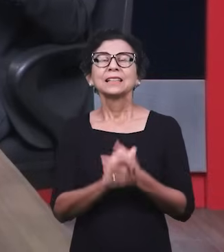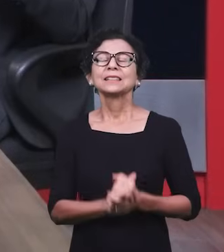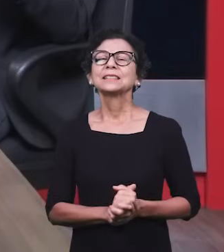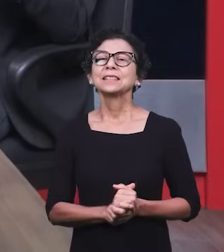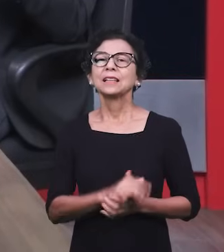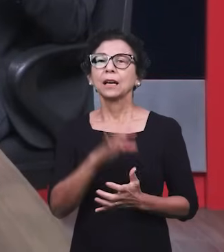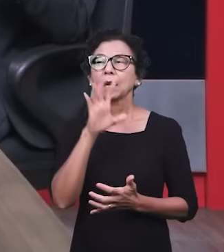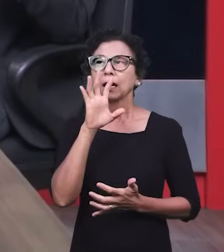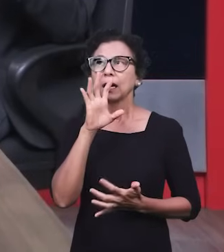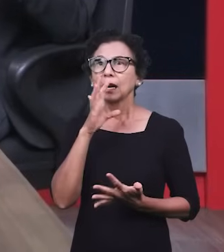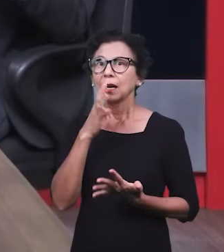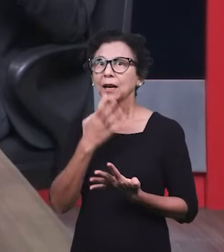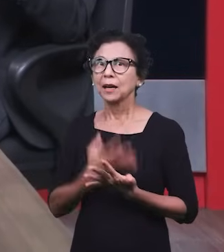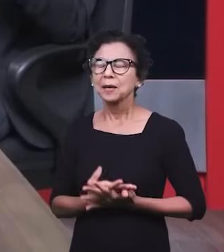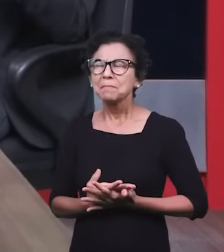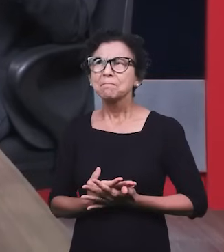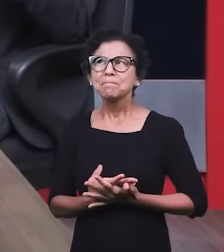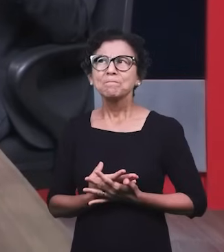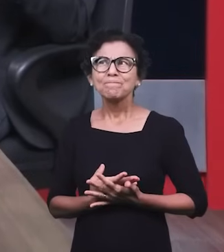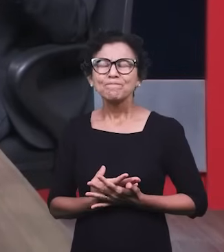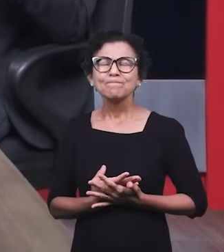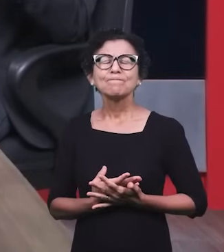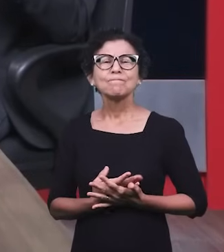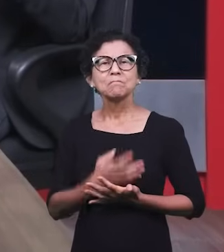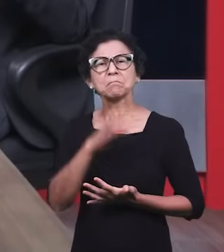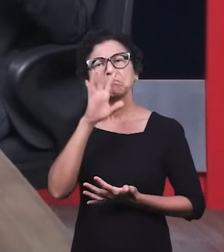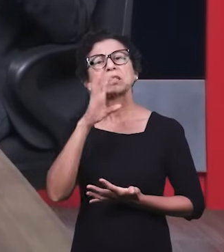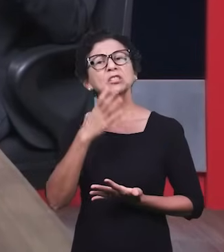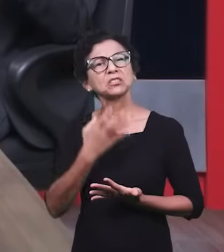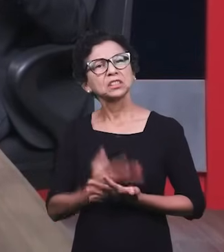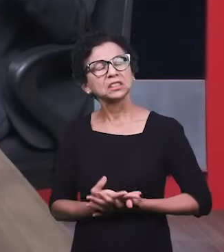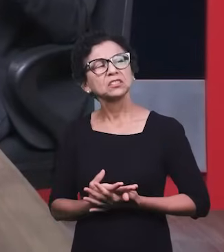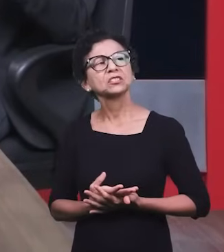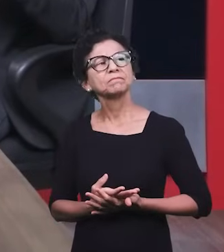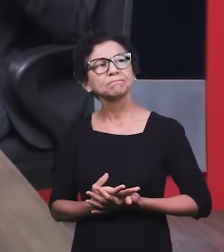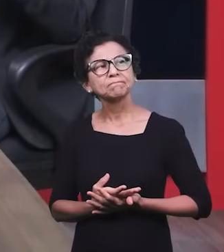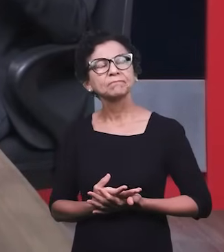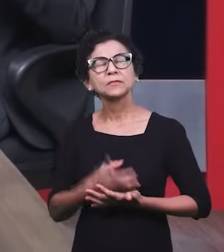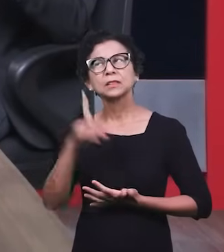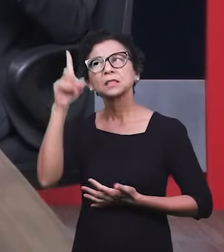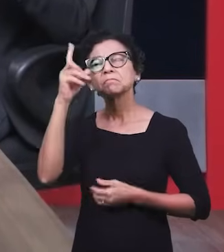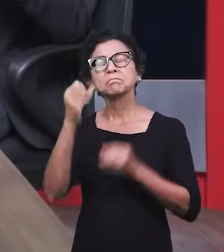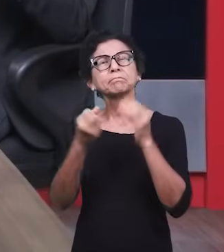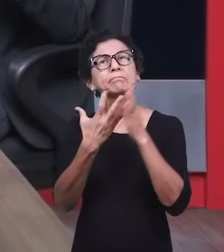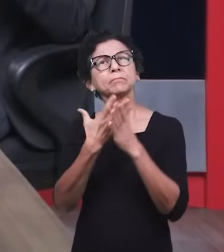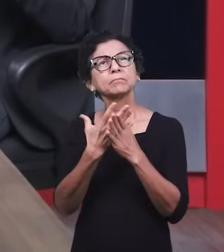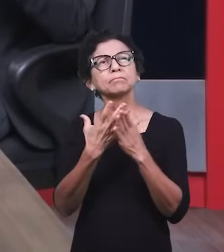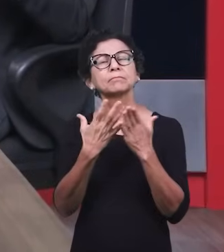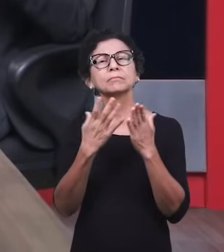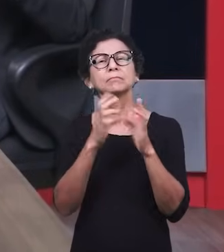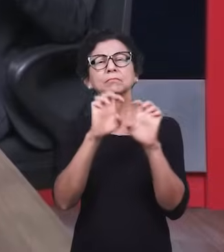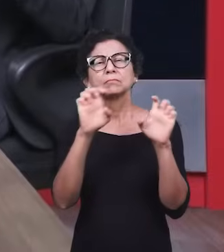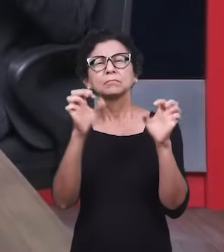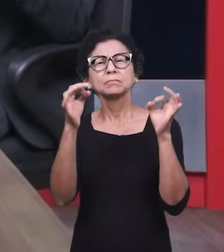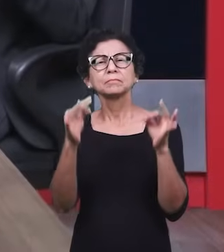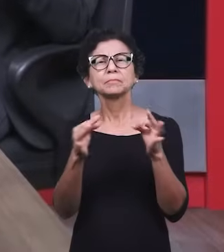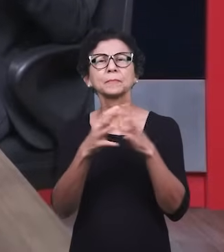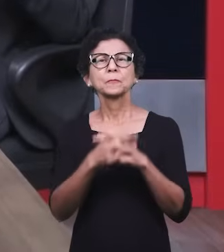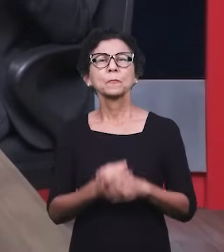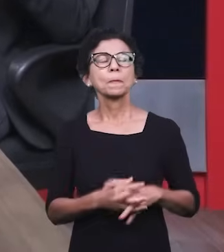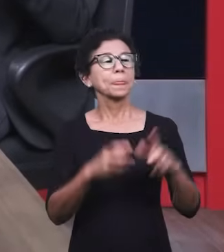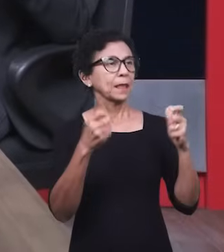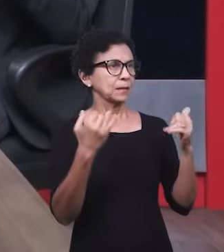criou para que esses essas formas de vida elas se desenvolvessem impressionante eu gostaria que a que a Dra gis falasse um pouquinho respeito da